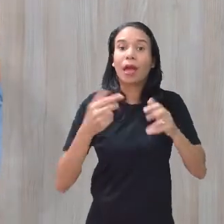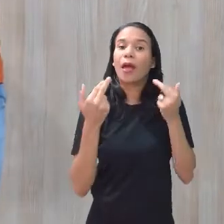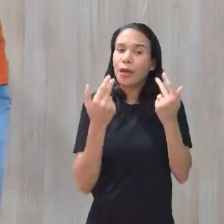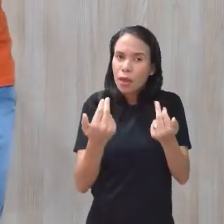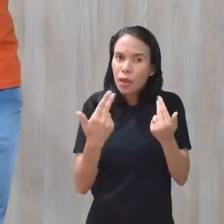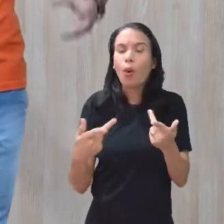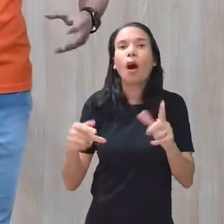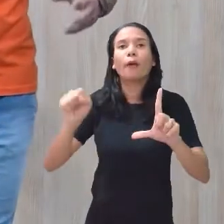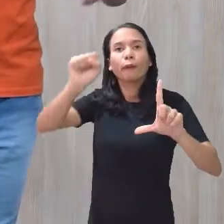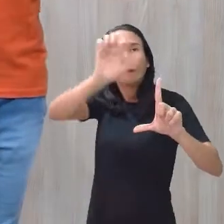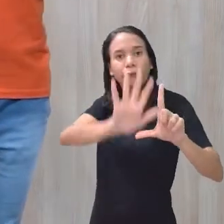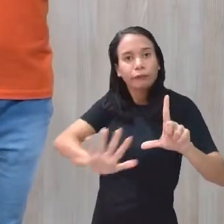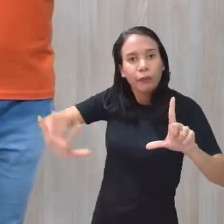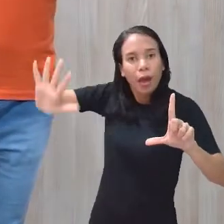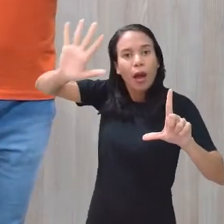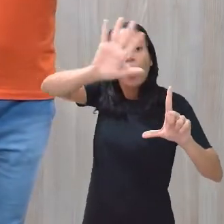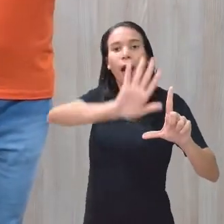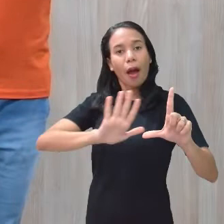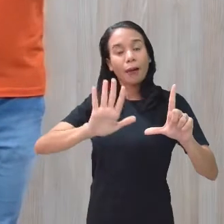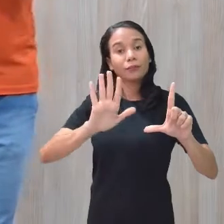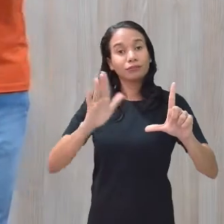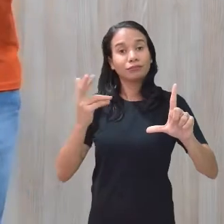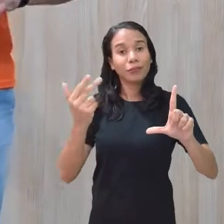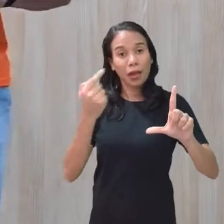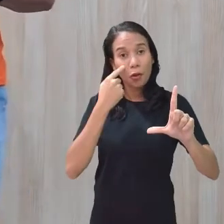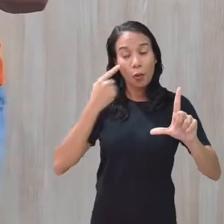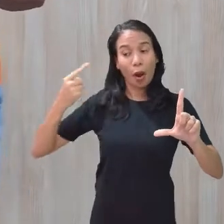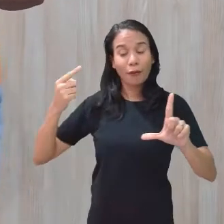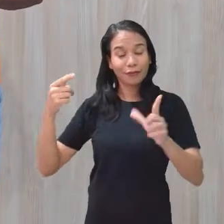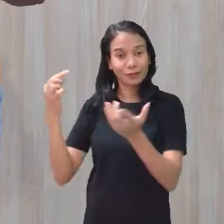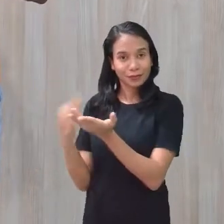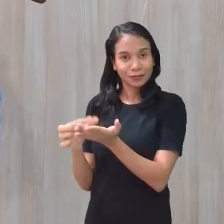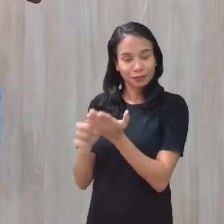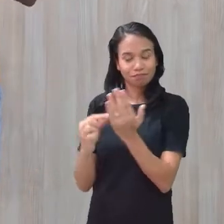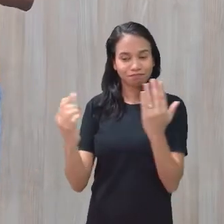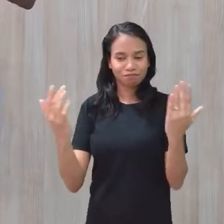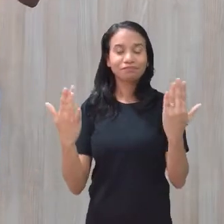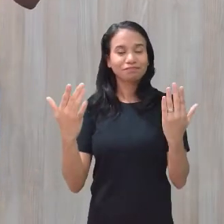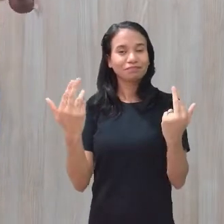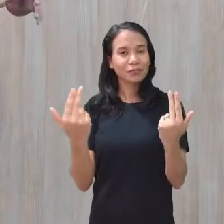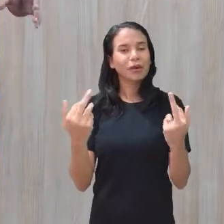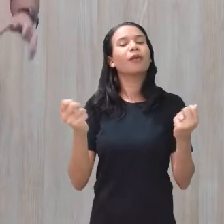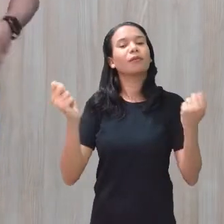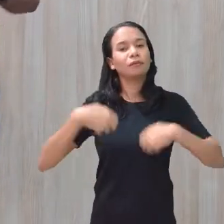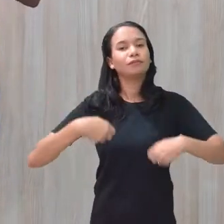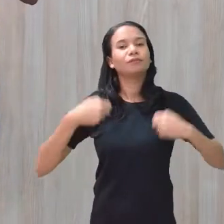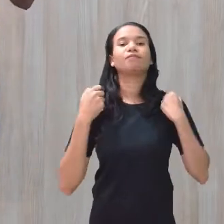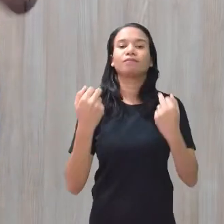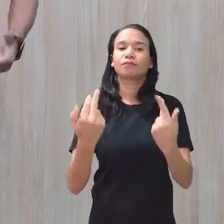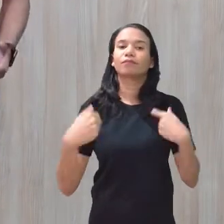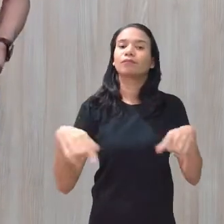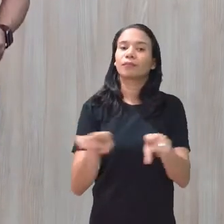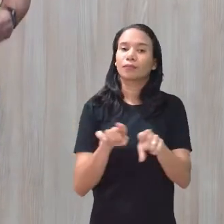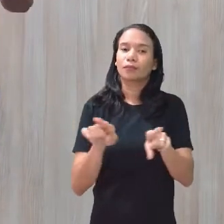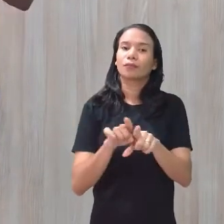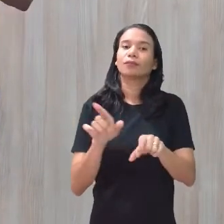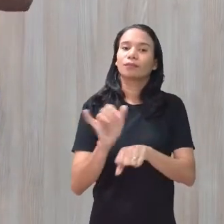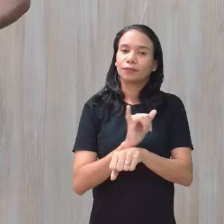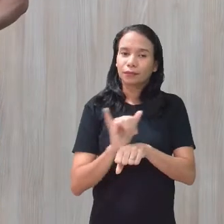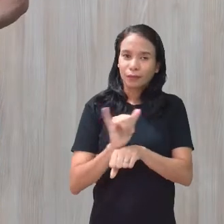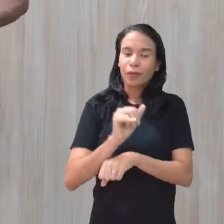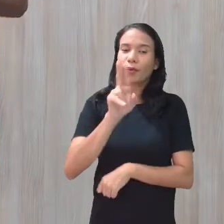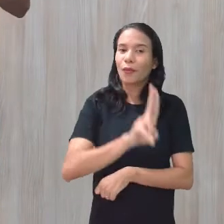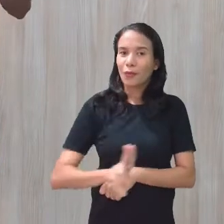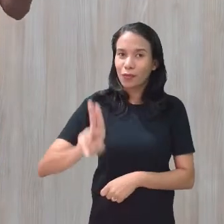mesma plataforma referente ao do aplicativo. E lá, nessa plataforma, da mesma forma, você